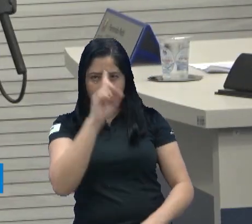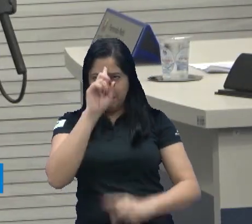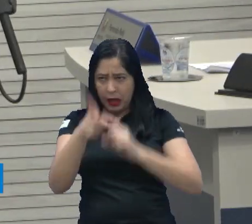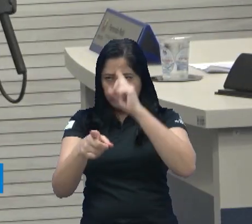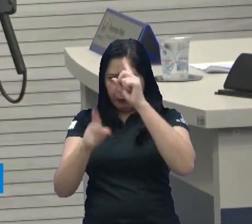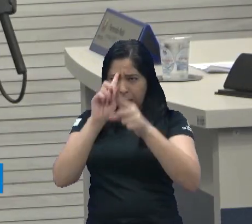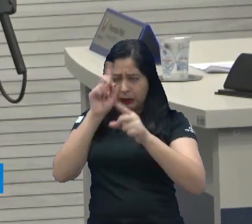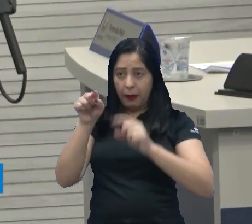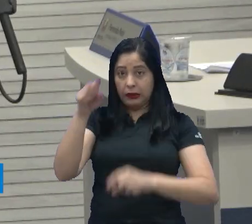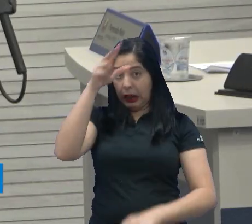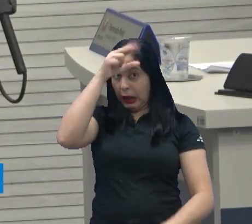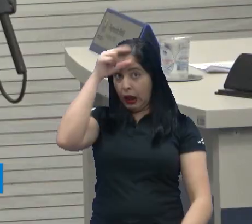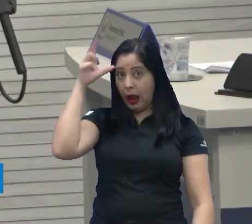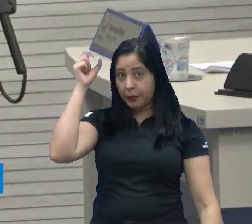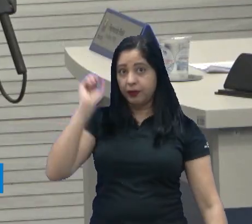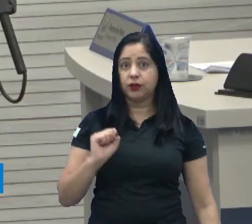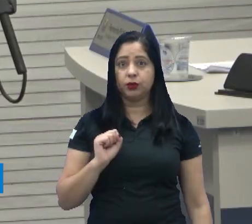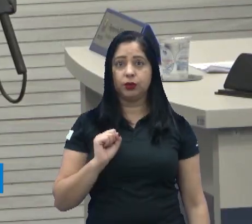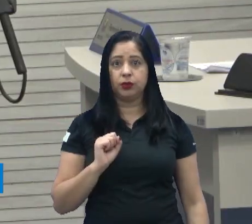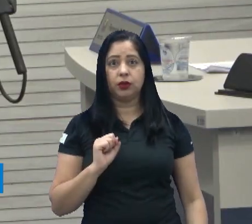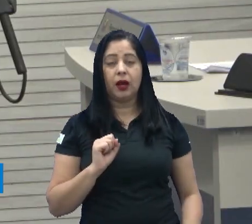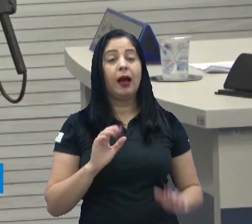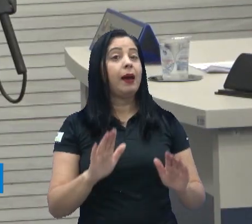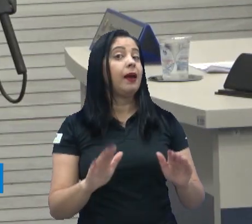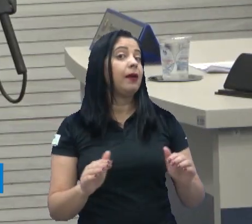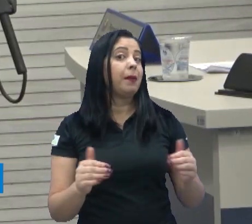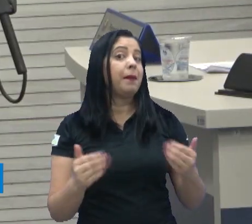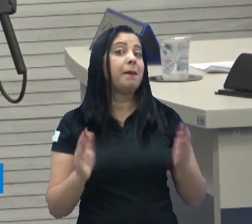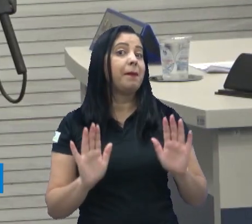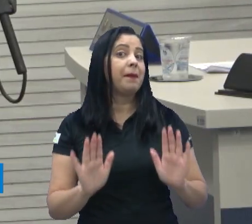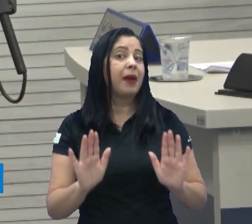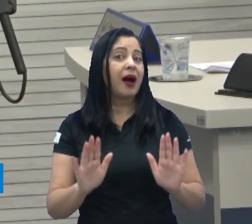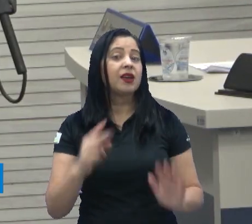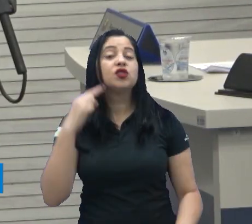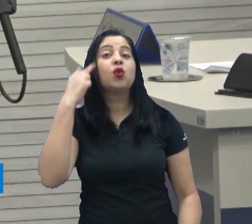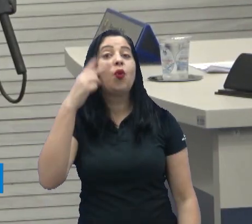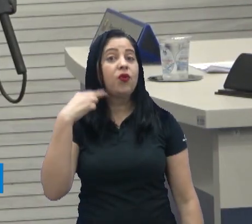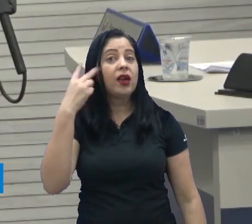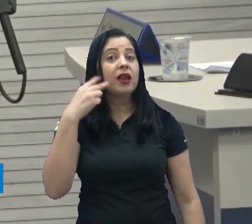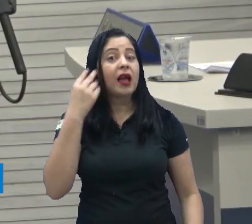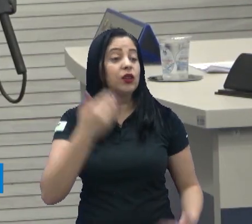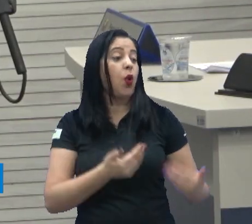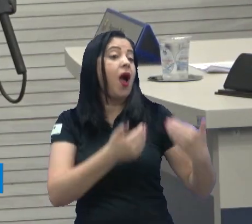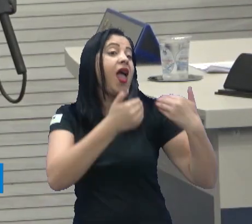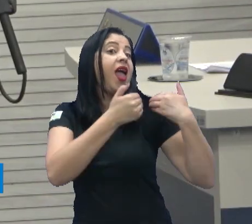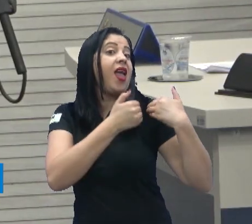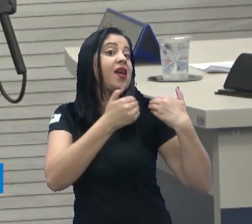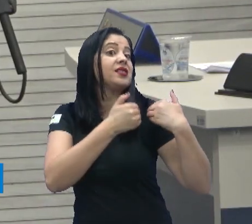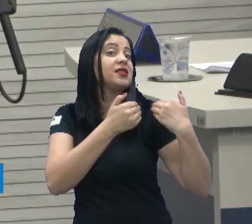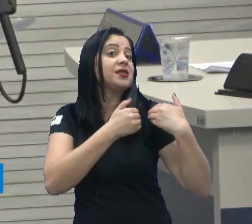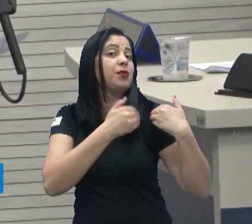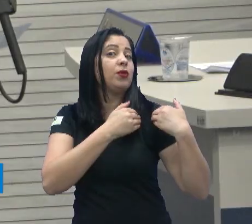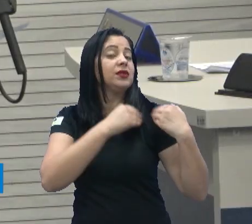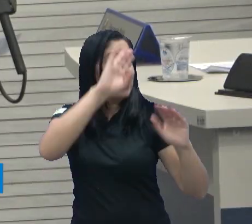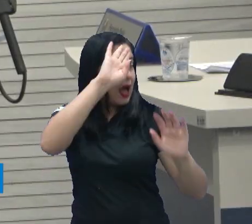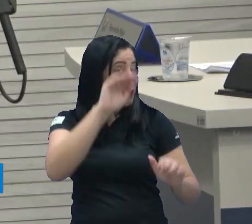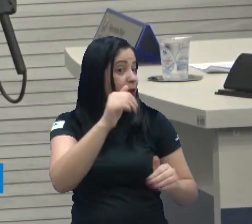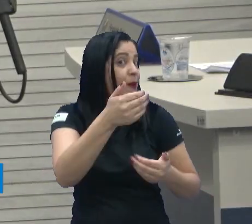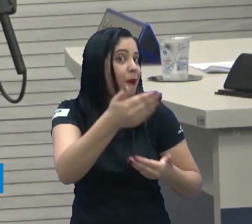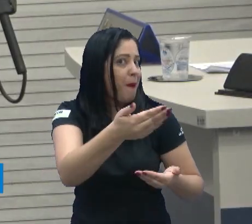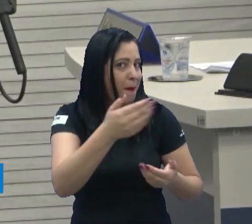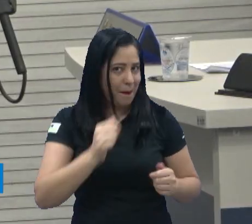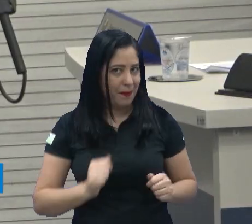uma prerrogativa legal e legislativa da casa, dos vereadores, e as pessoas estão esperando,